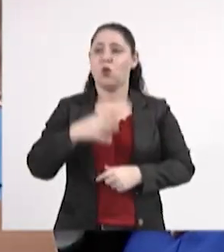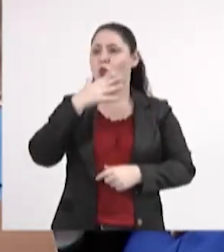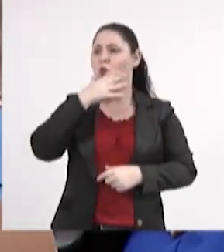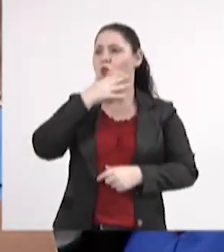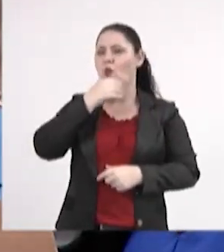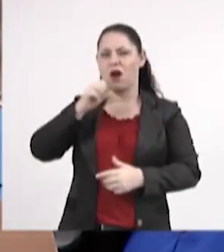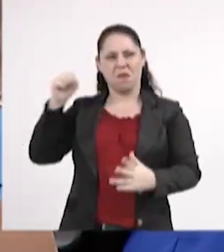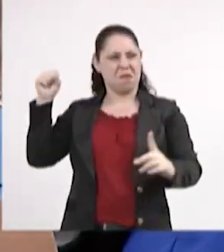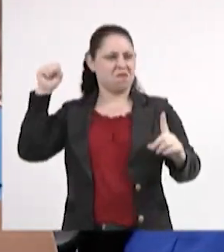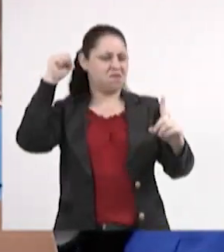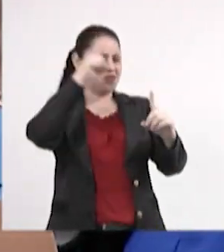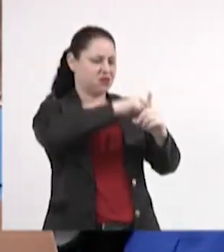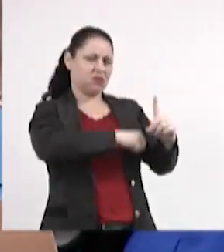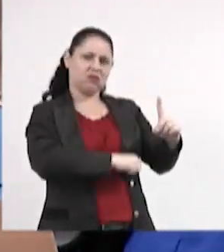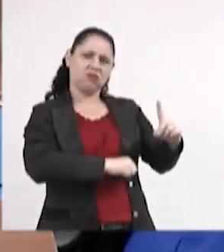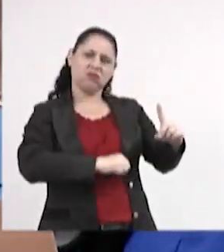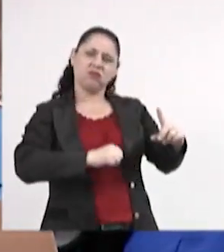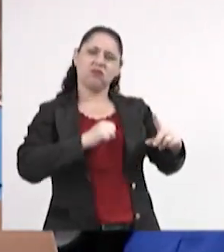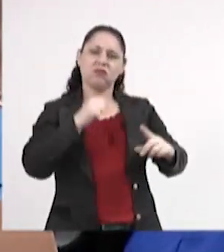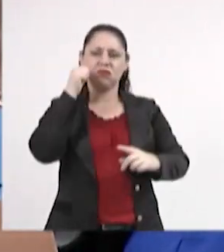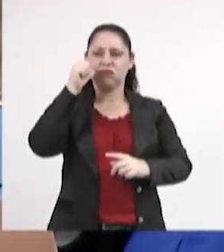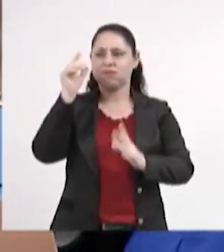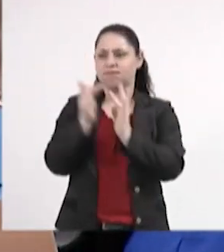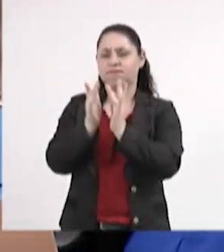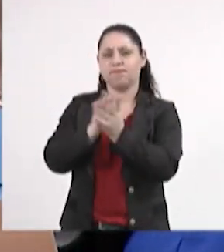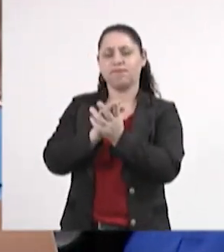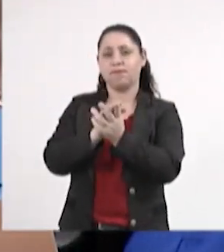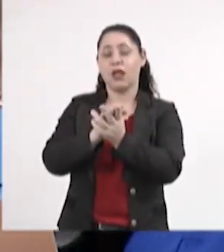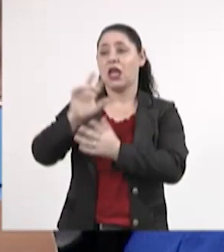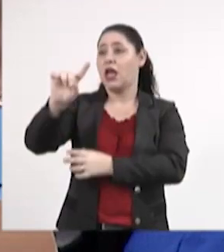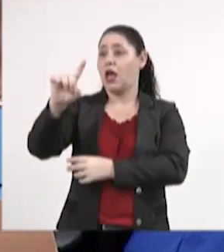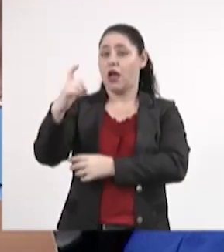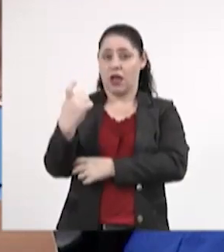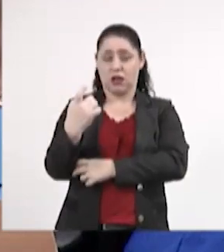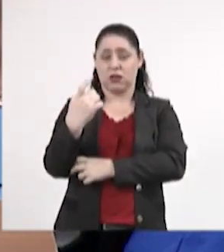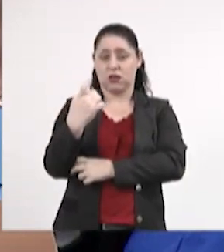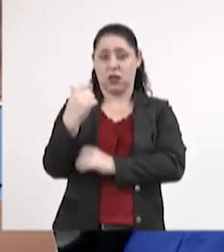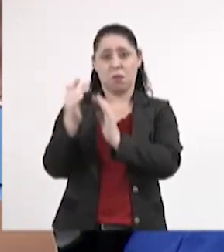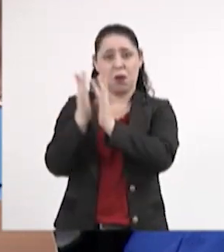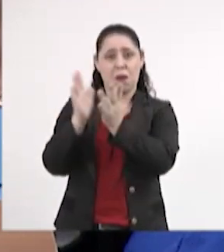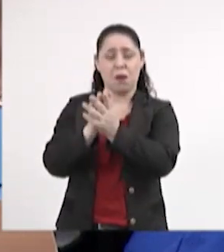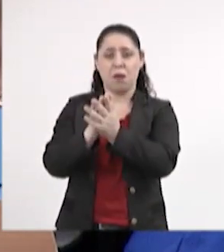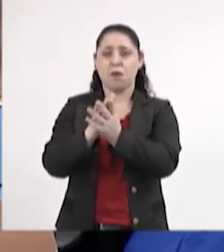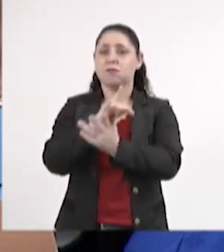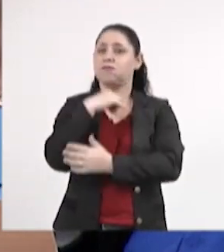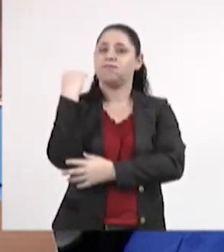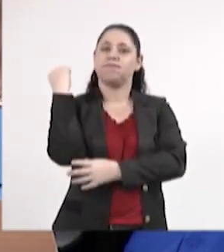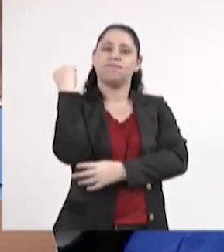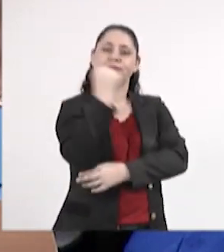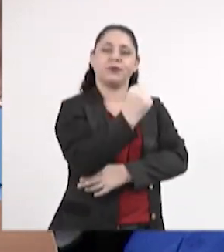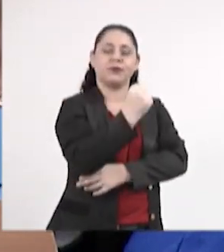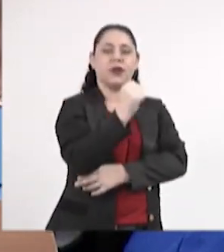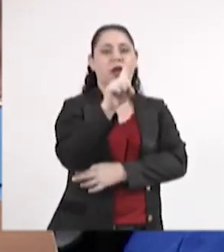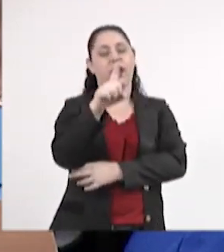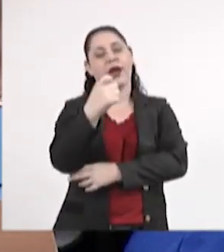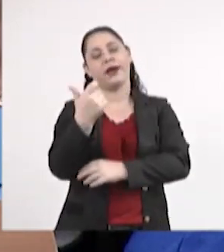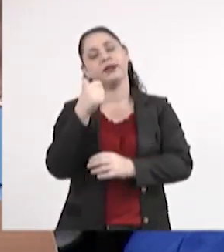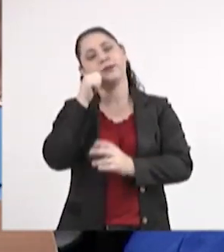que homens agredissem suas esposas, que ex-companheiros matassem as